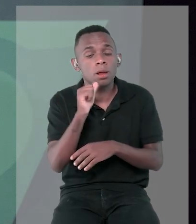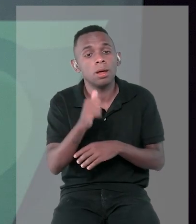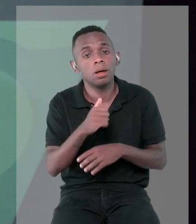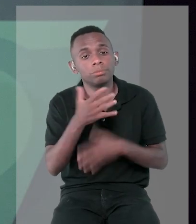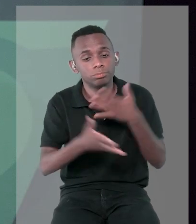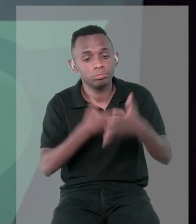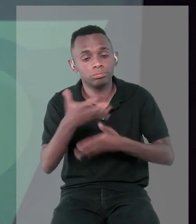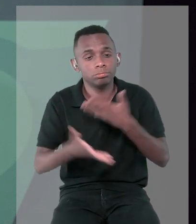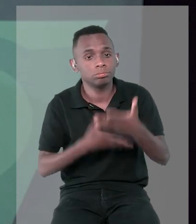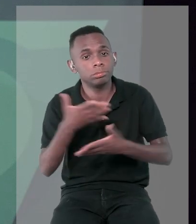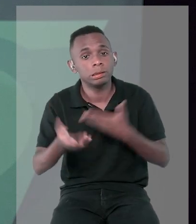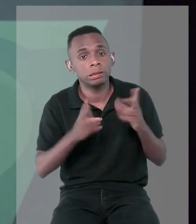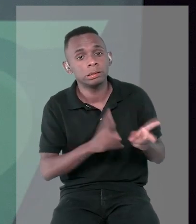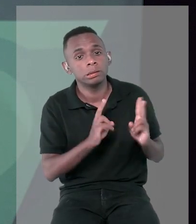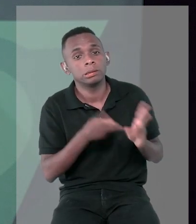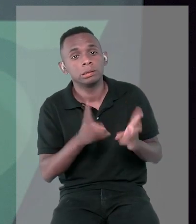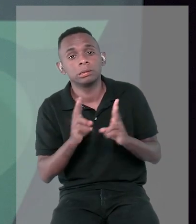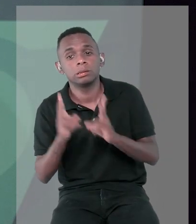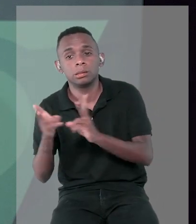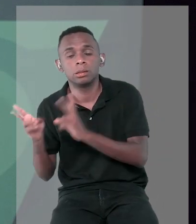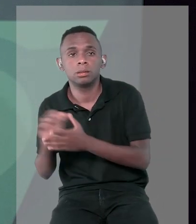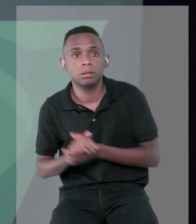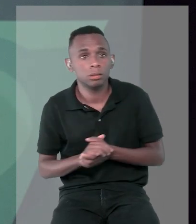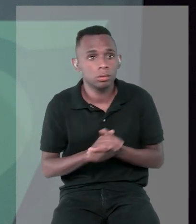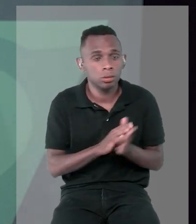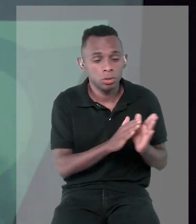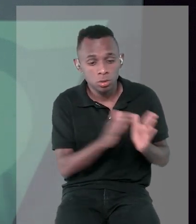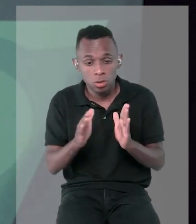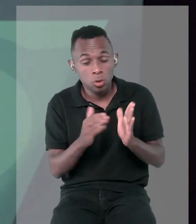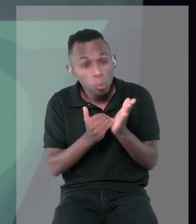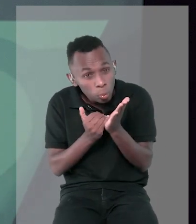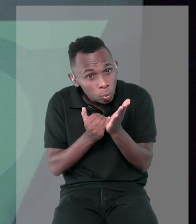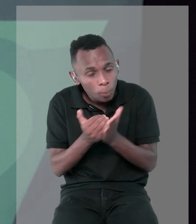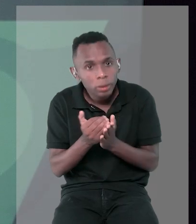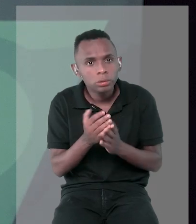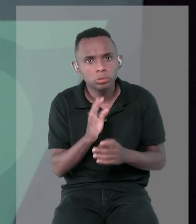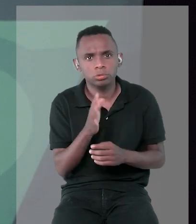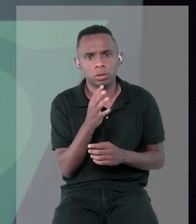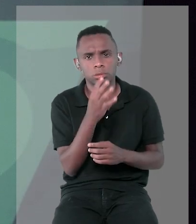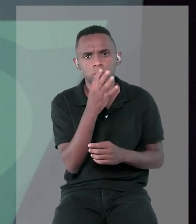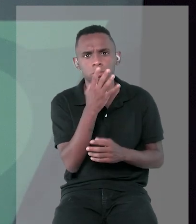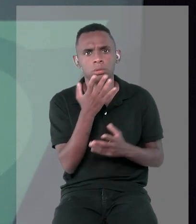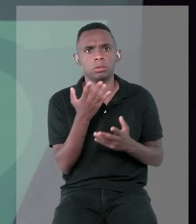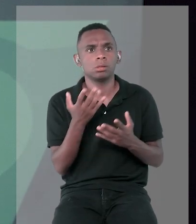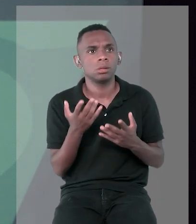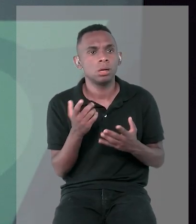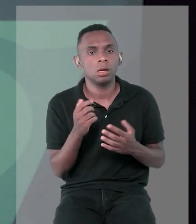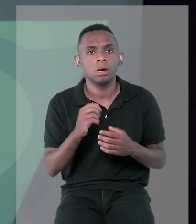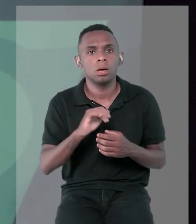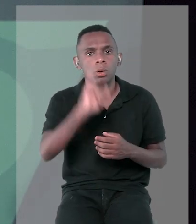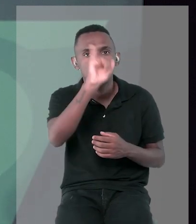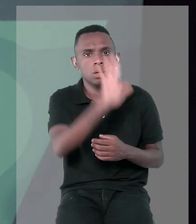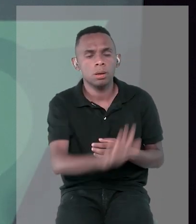todo? Então, a primeira cena já é uma coisa assim que você fica, sabe? É